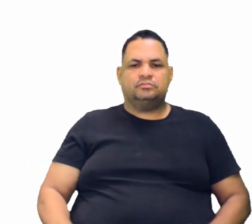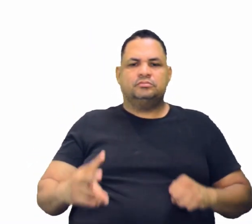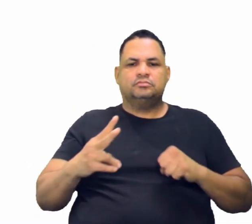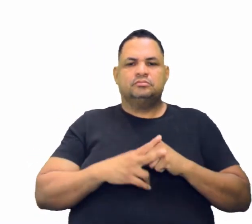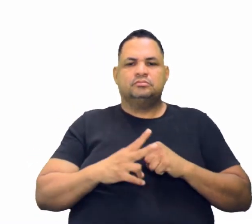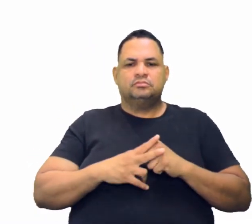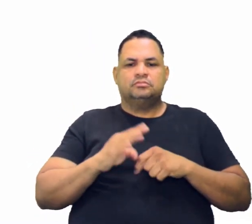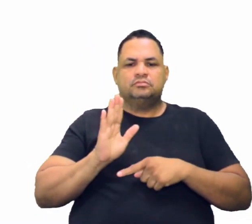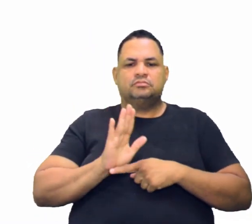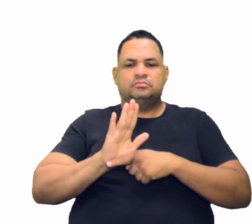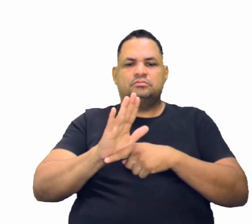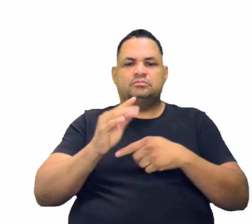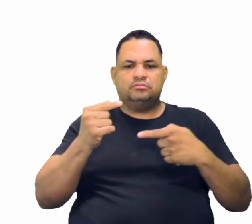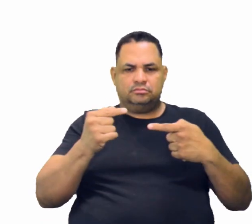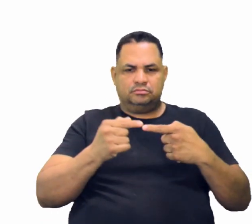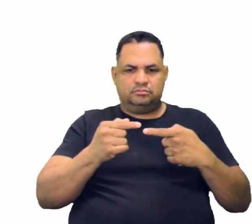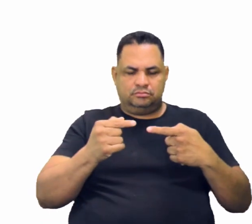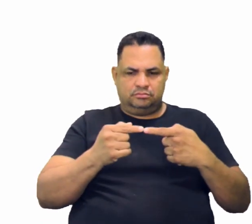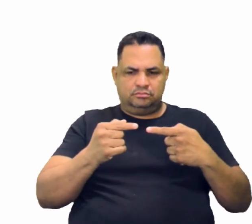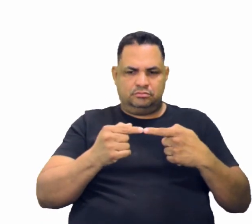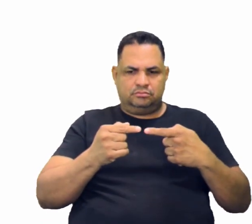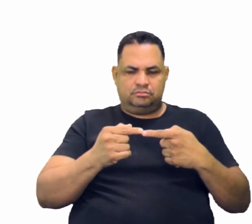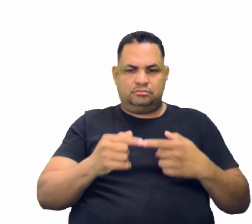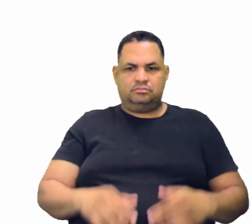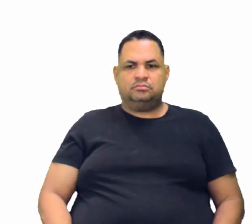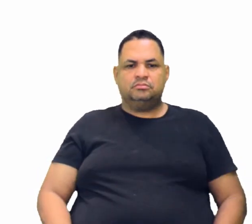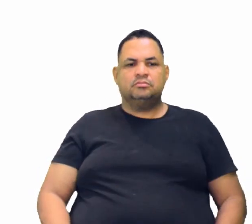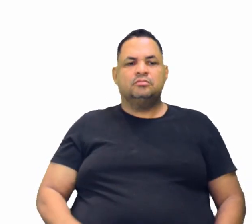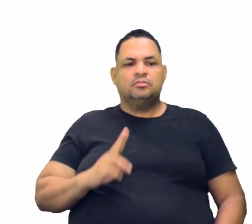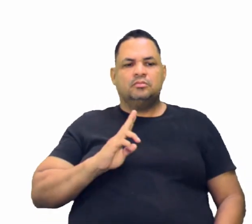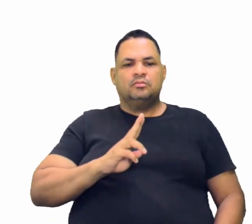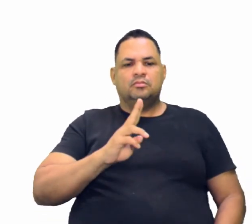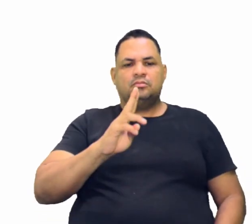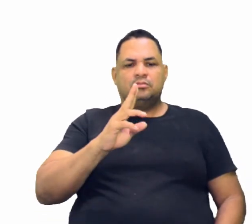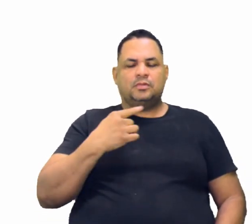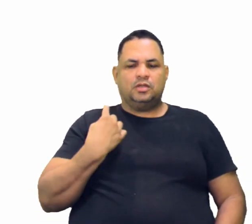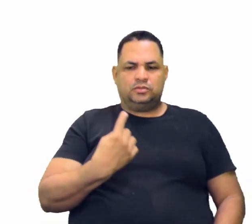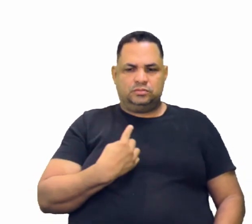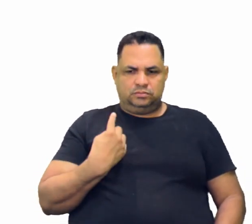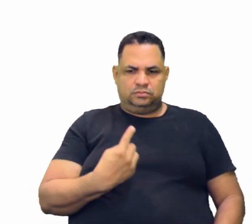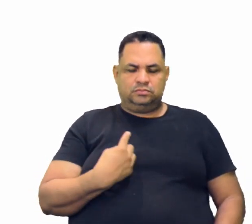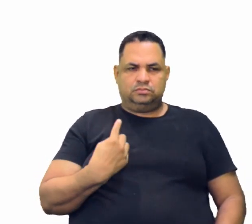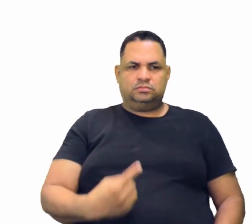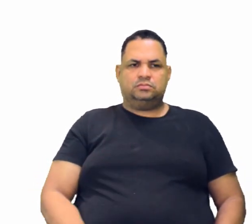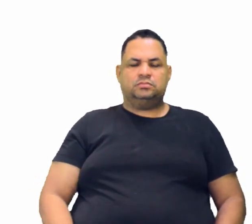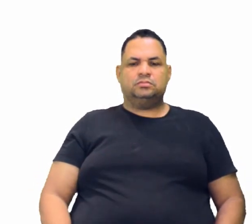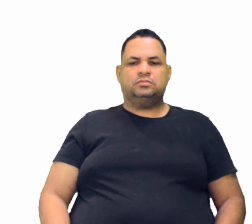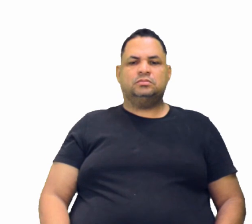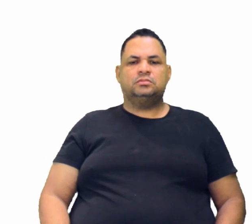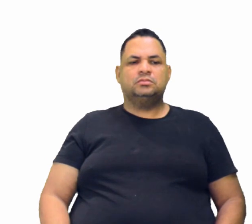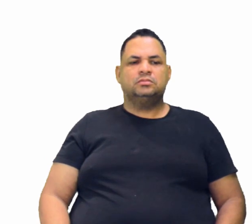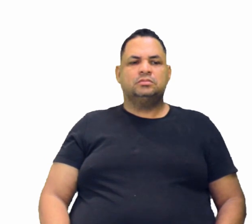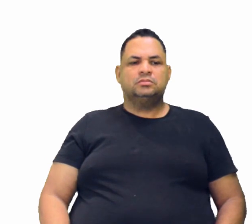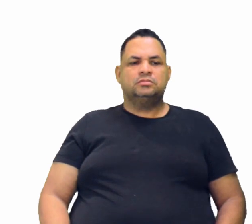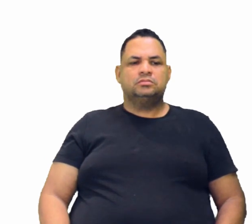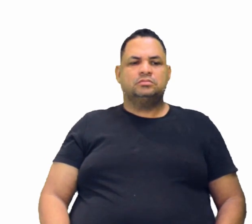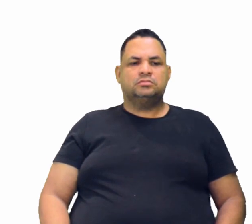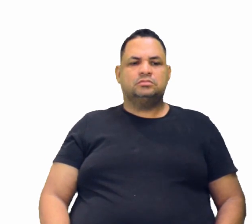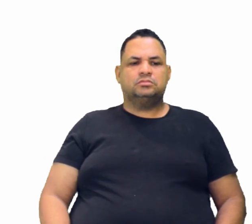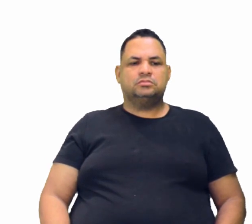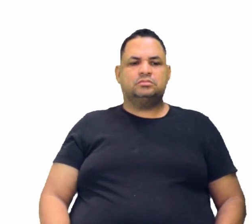a concordância, tá? Permanecer no singular. Outro caso aqui,